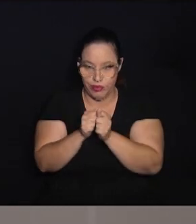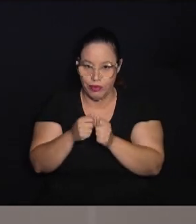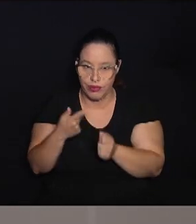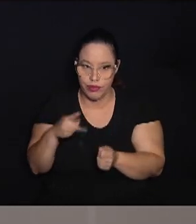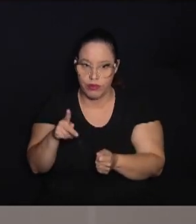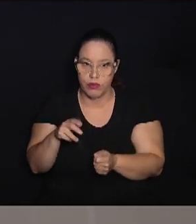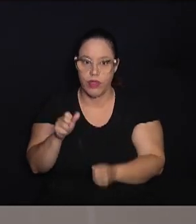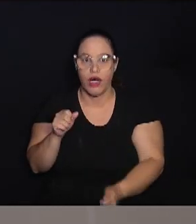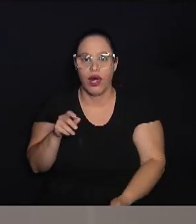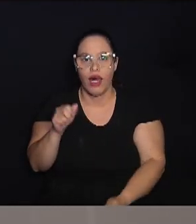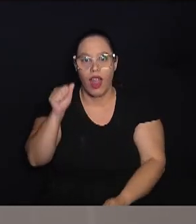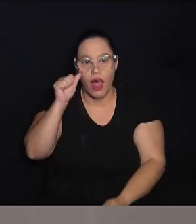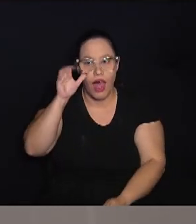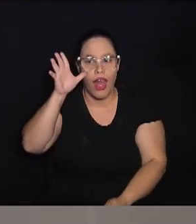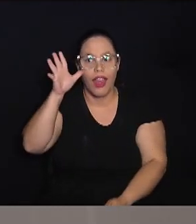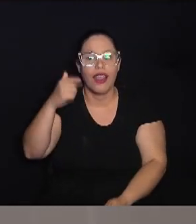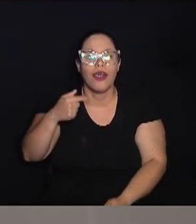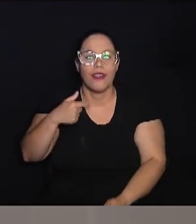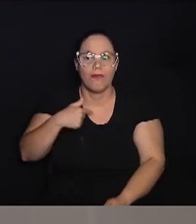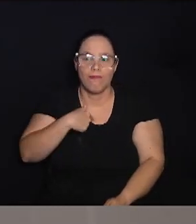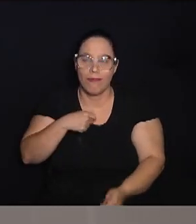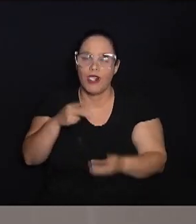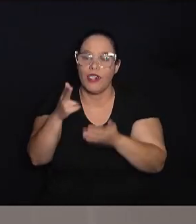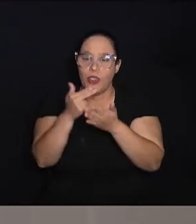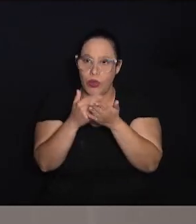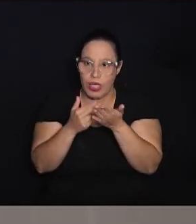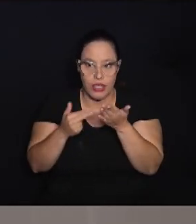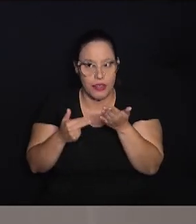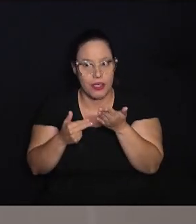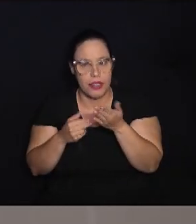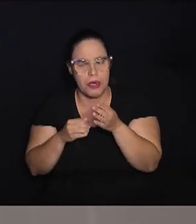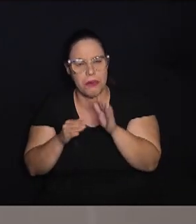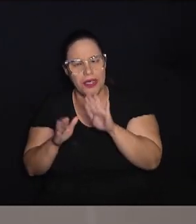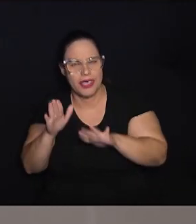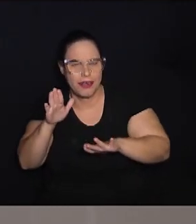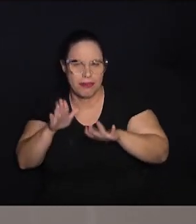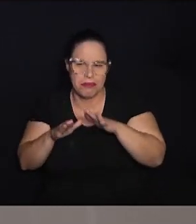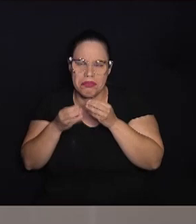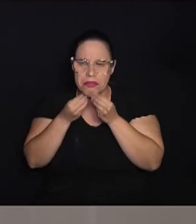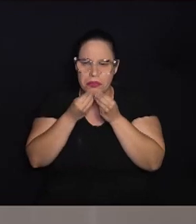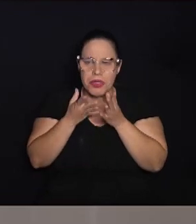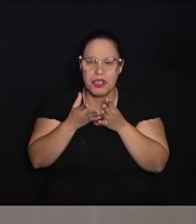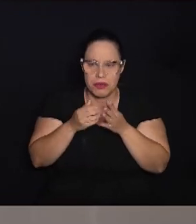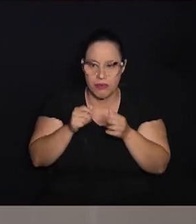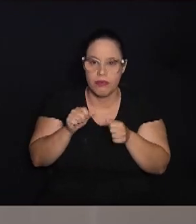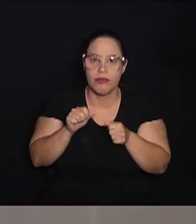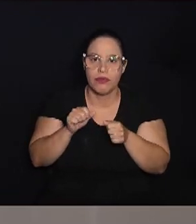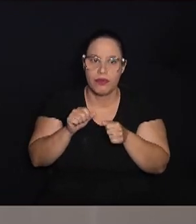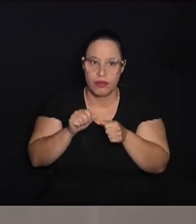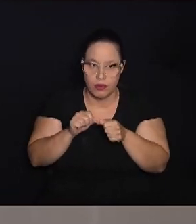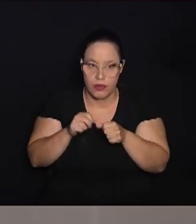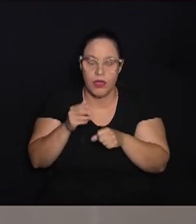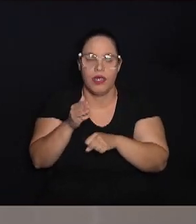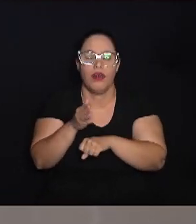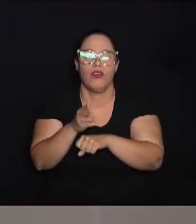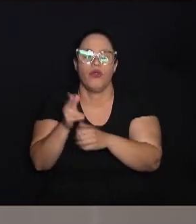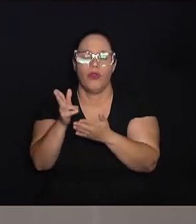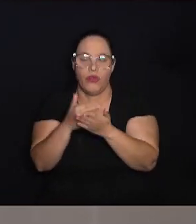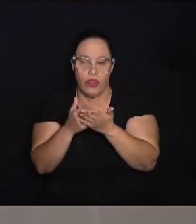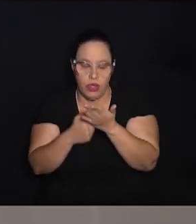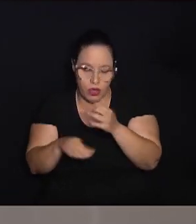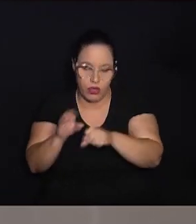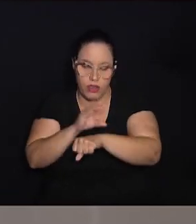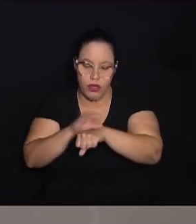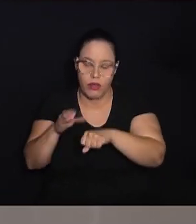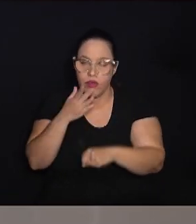Alê eu desenho não tão bem quanto eu gostaria mas já fiz sim várias aulas de desenho quando eu era criança